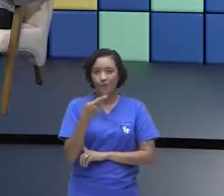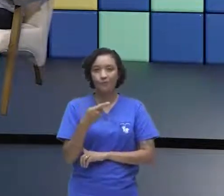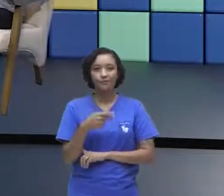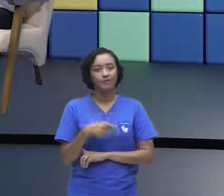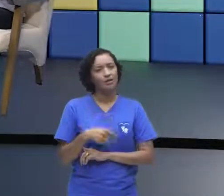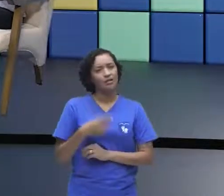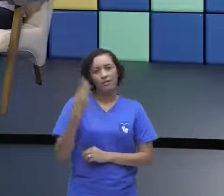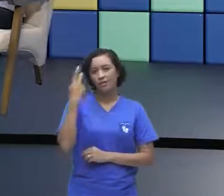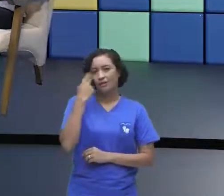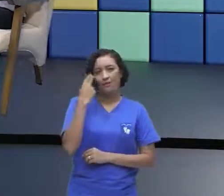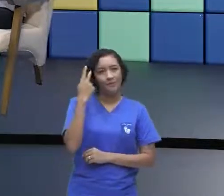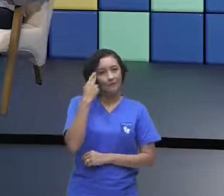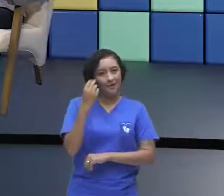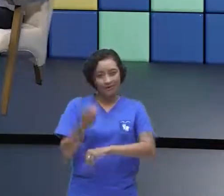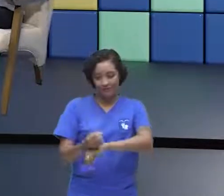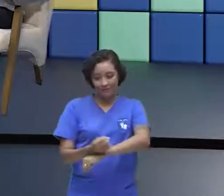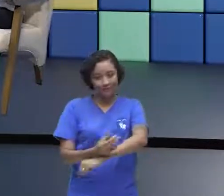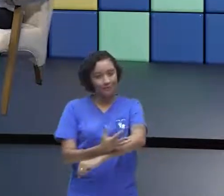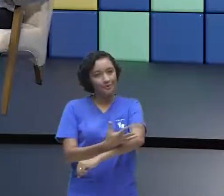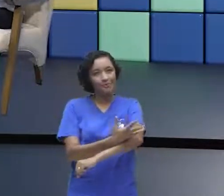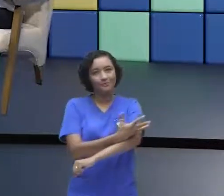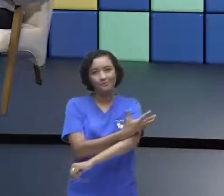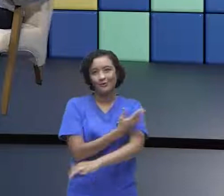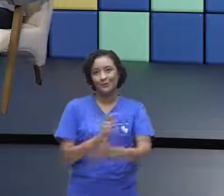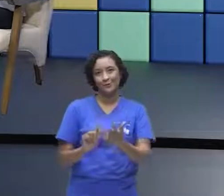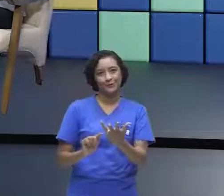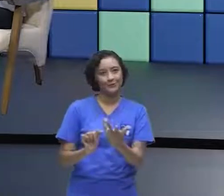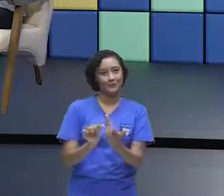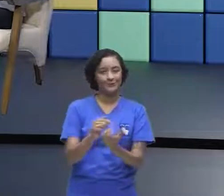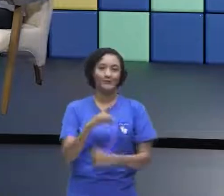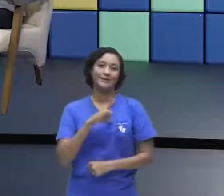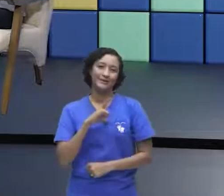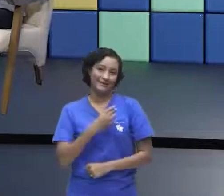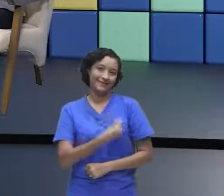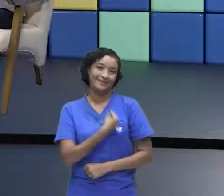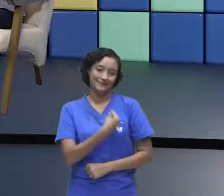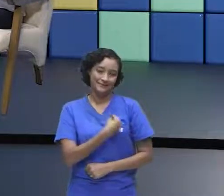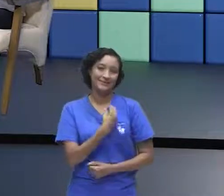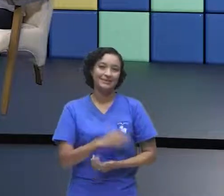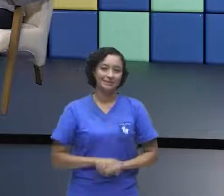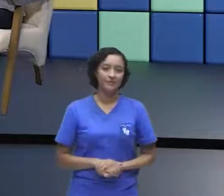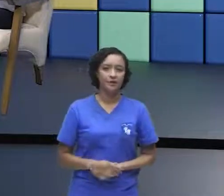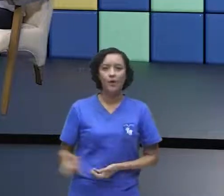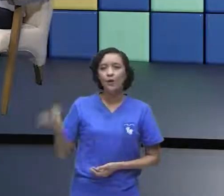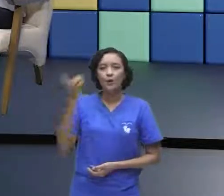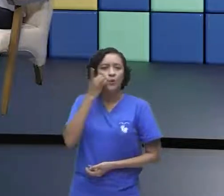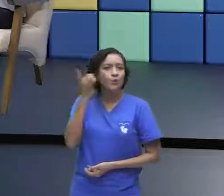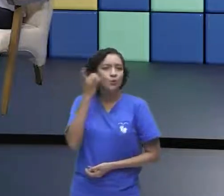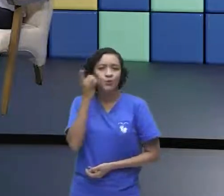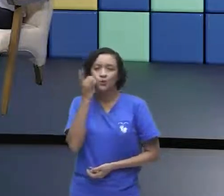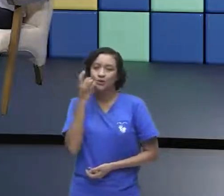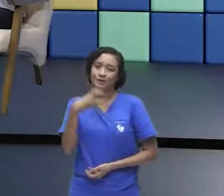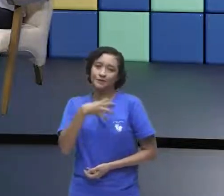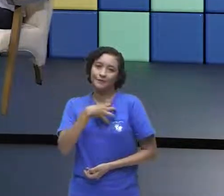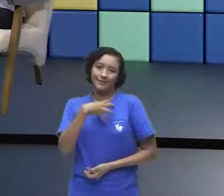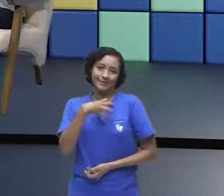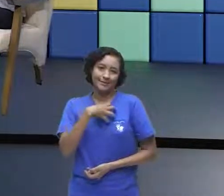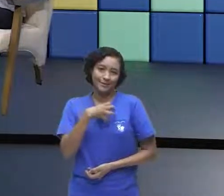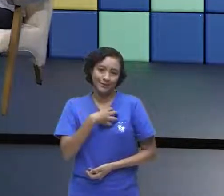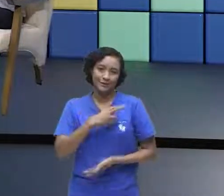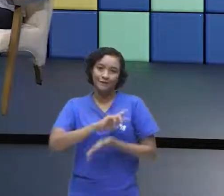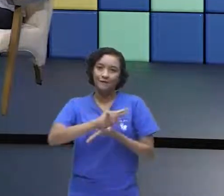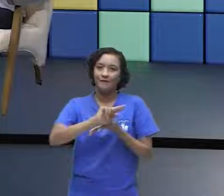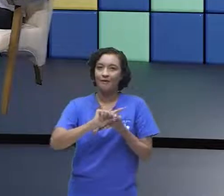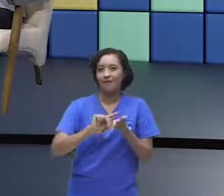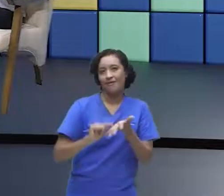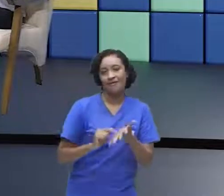Sim, muitas. Não tem como, muitas, né? Então, assim, todo dia a gente vai sentir essas emoções, né? Todo o tempo a gente está